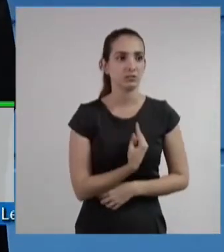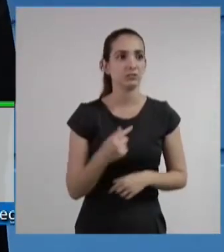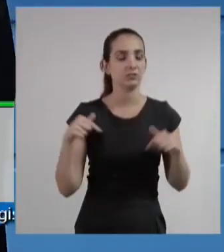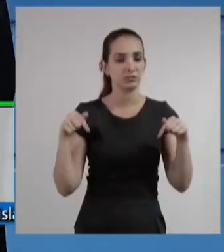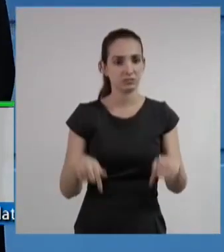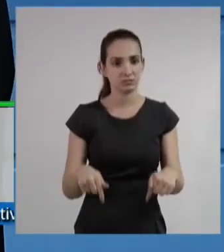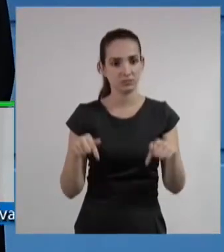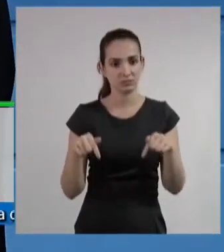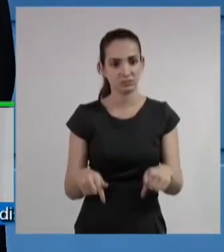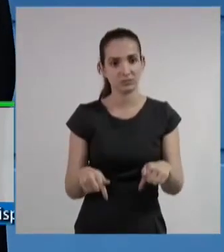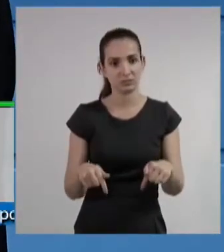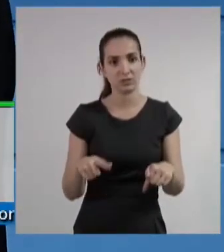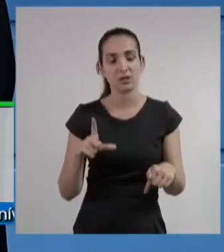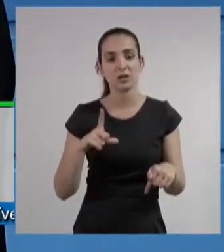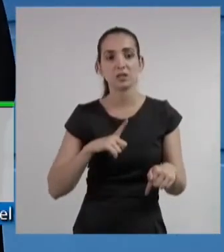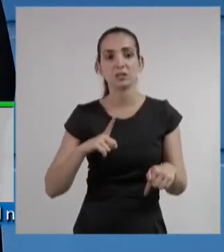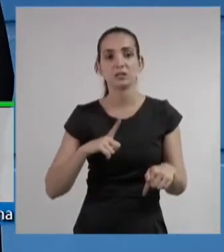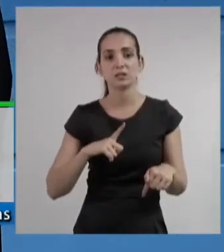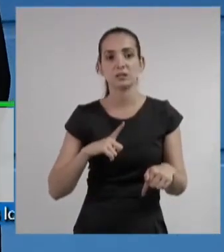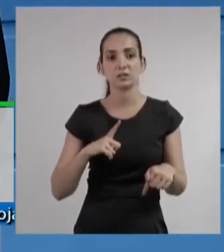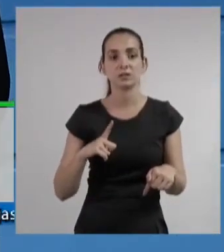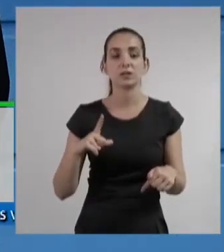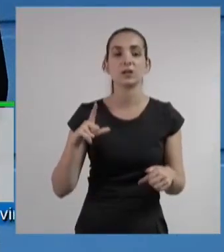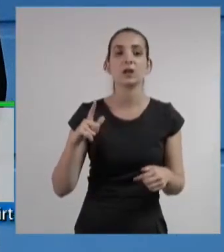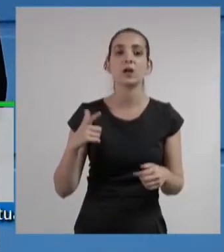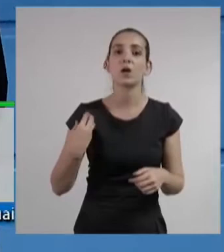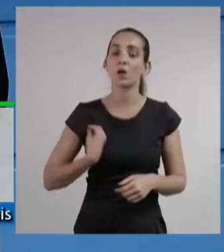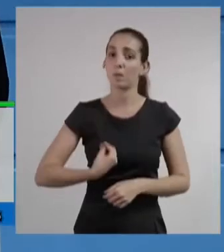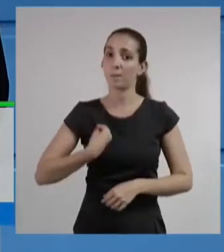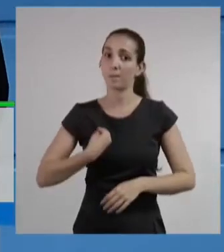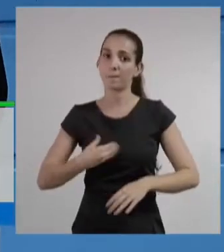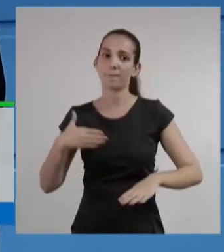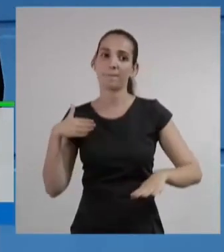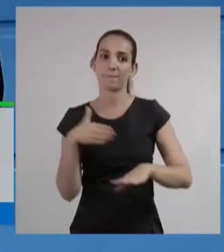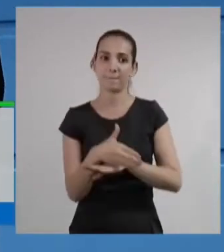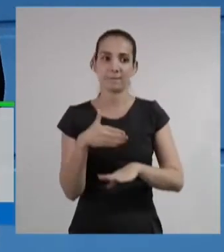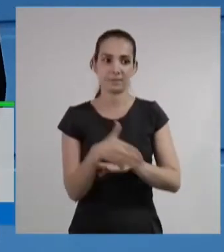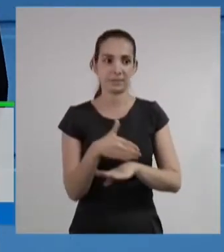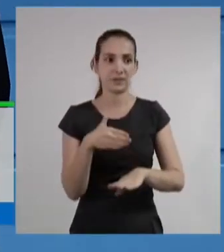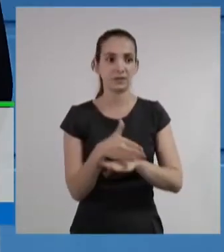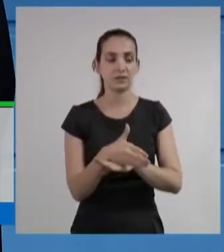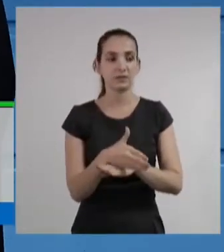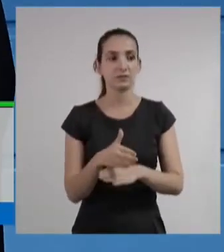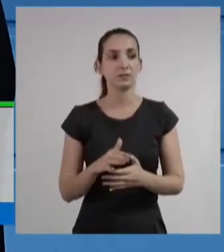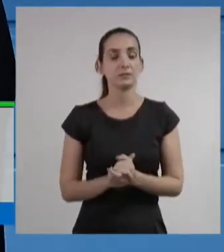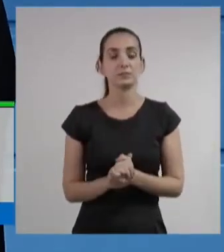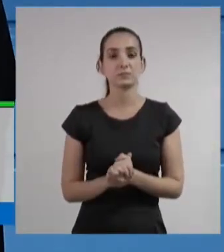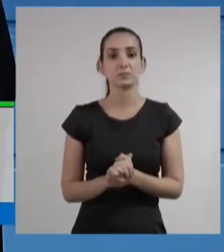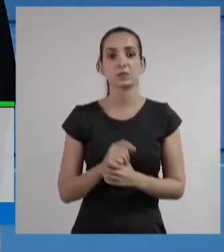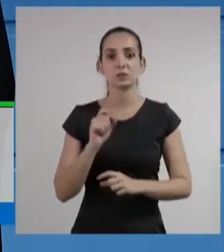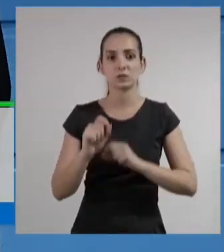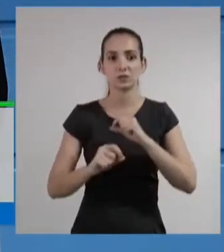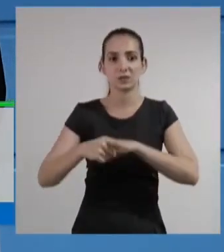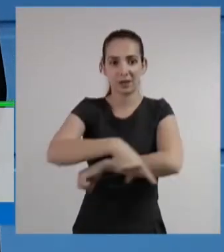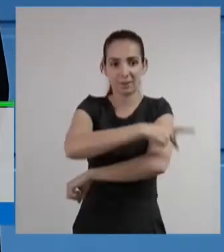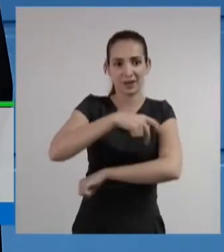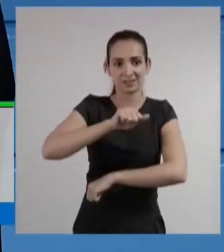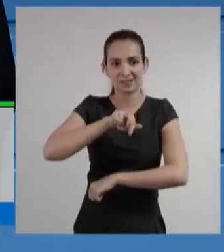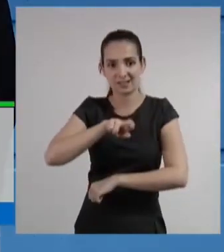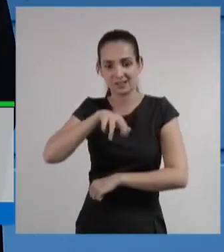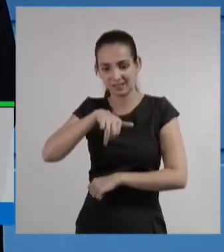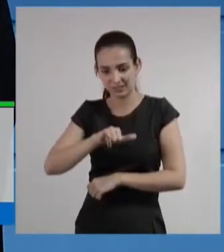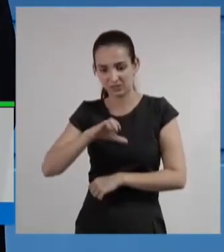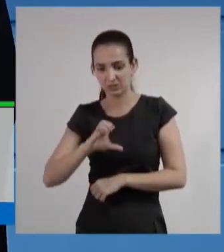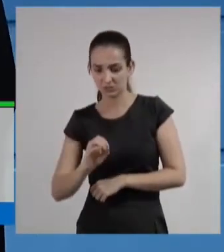enquanto mandato, tivemos uma participação nesse processo, e o governo do Estado ajudou na primeira